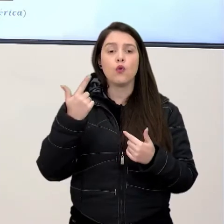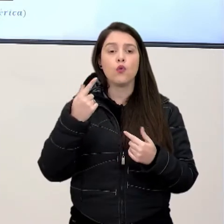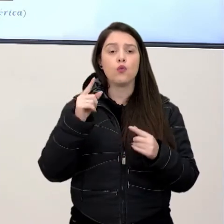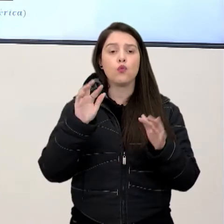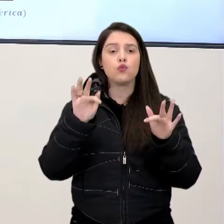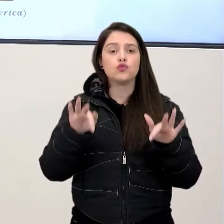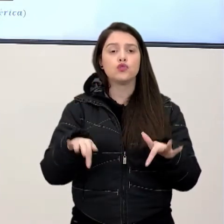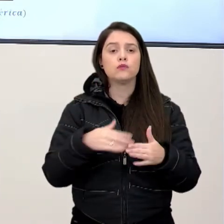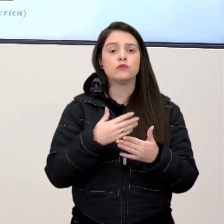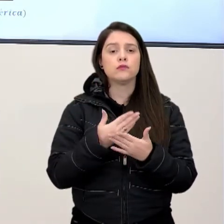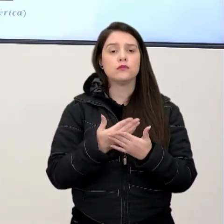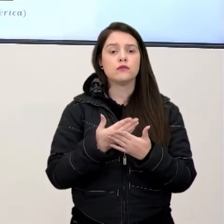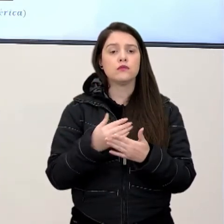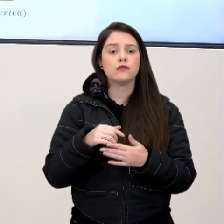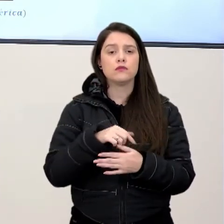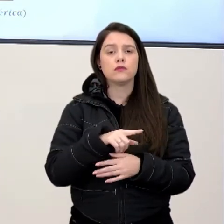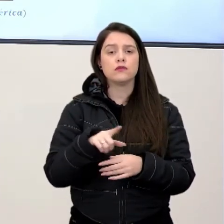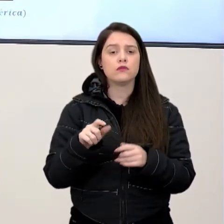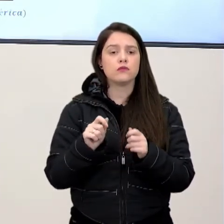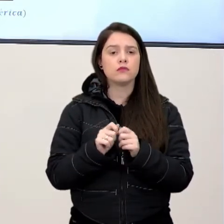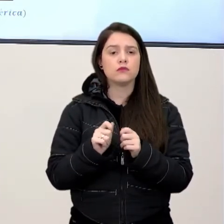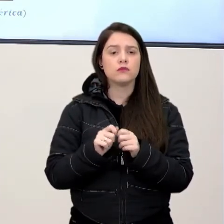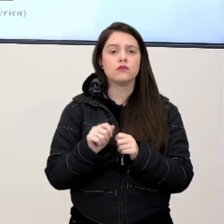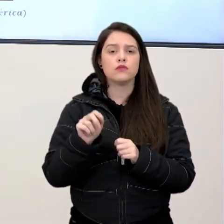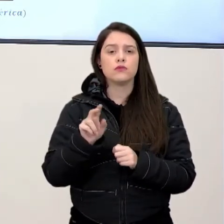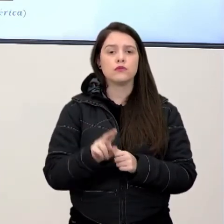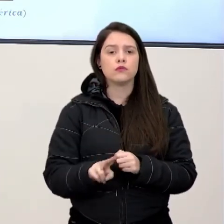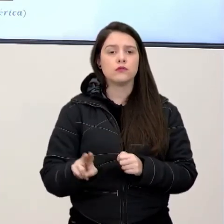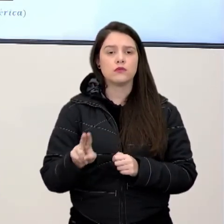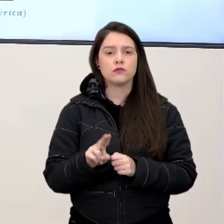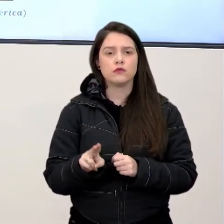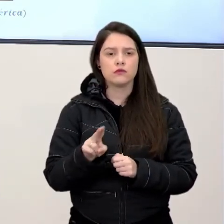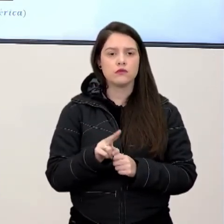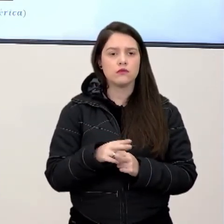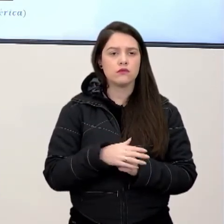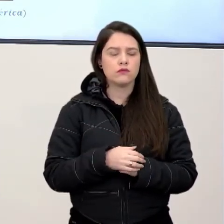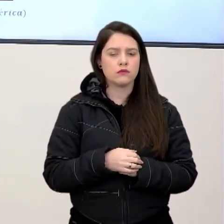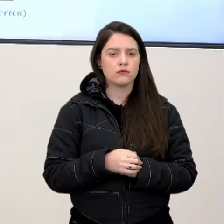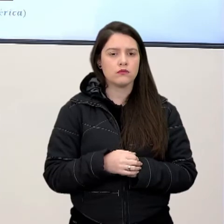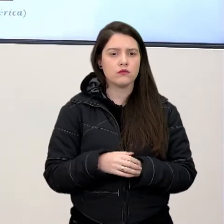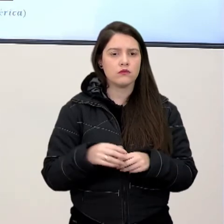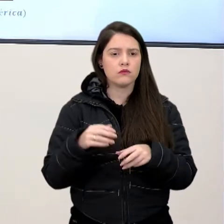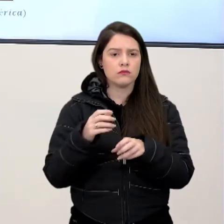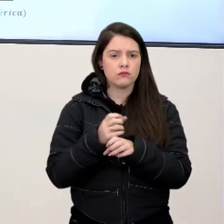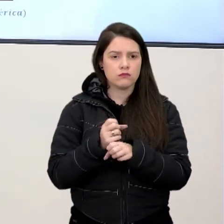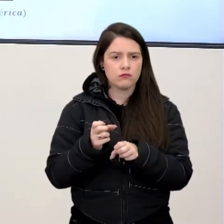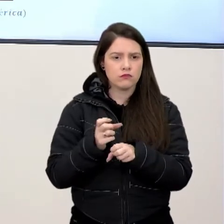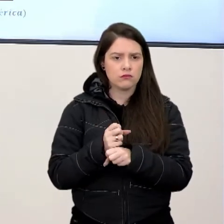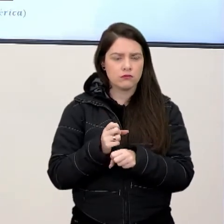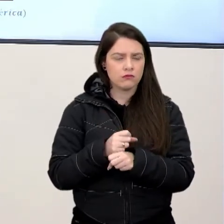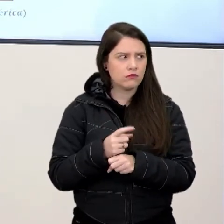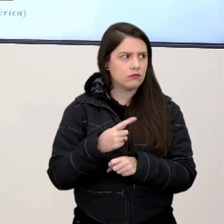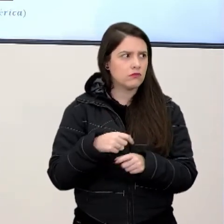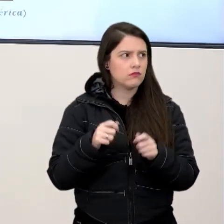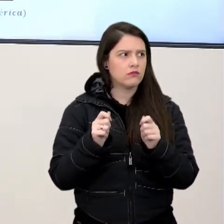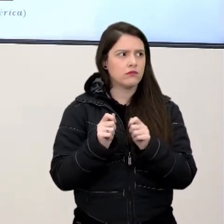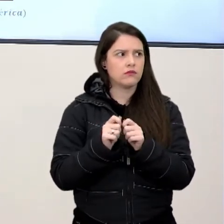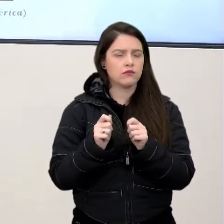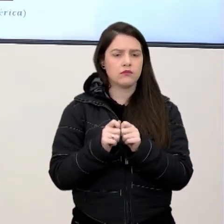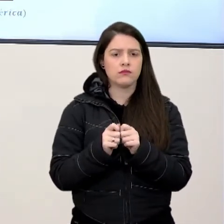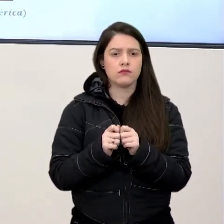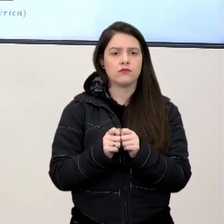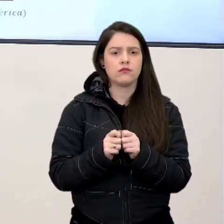né? A gente acabou até utilizando o Excel, uma formulazinha lá do Excel, bastante simples para a gente fazer